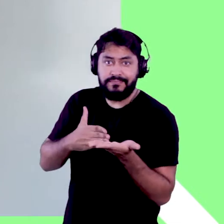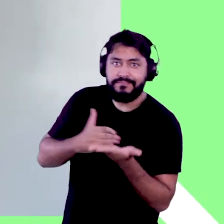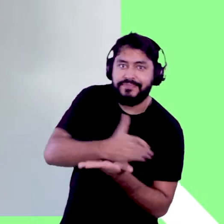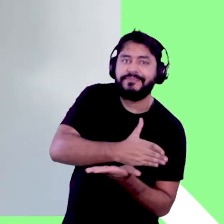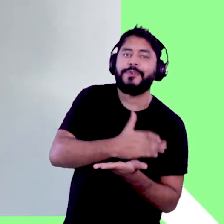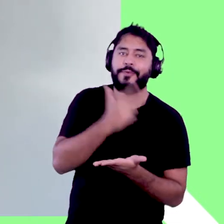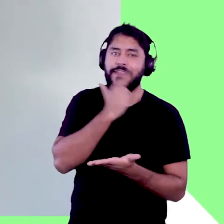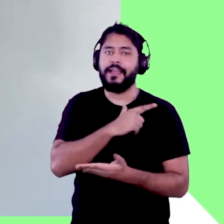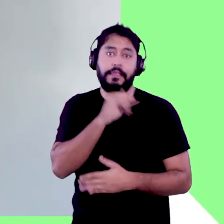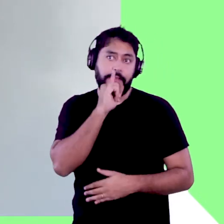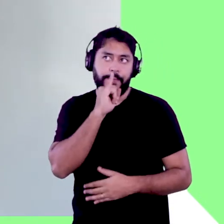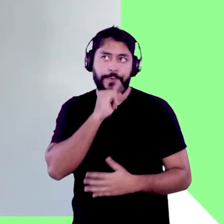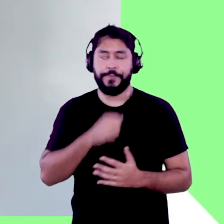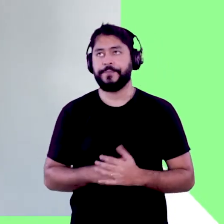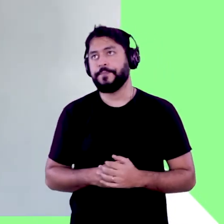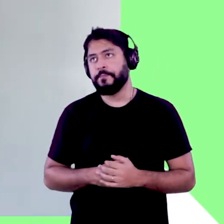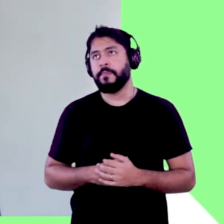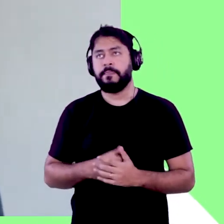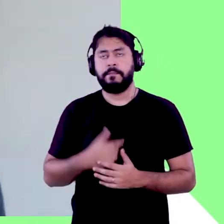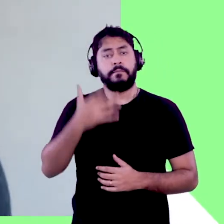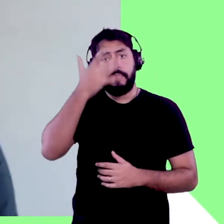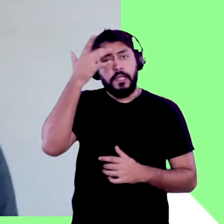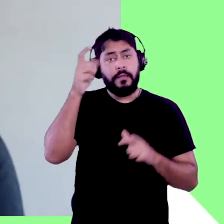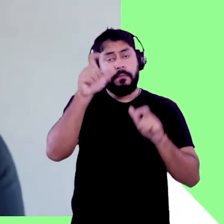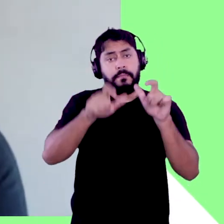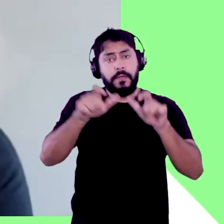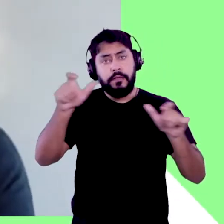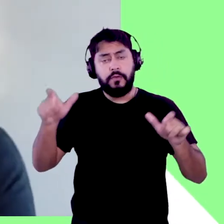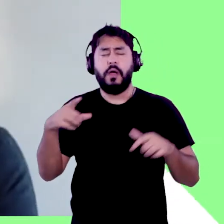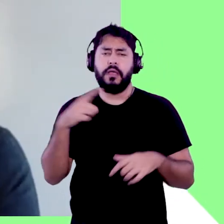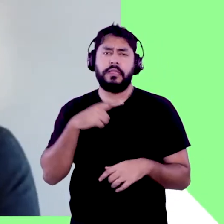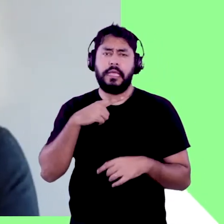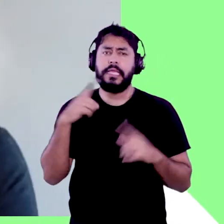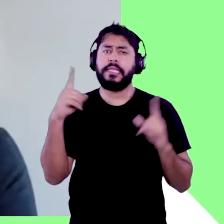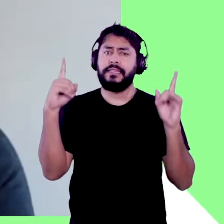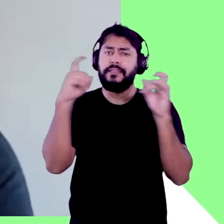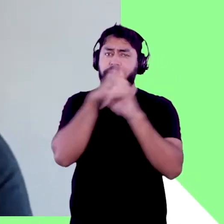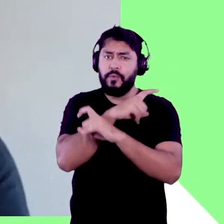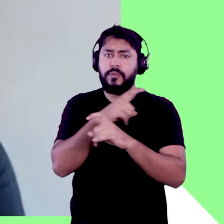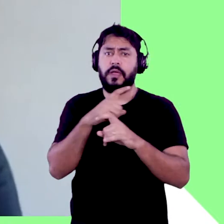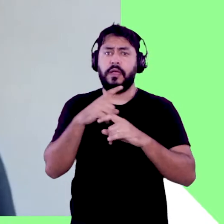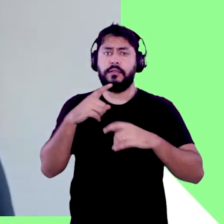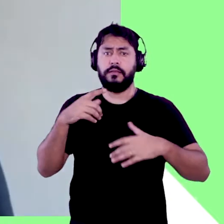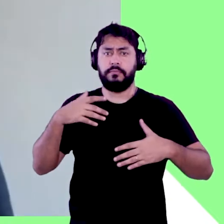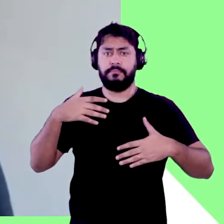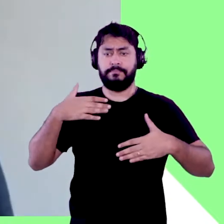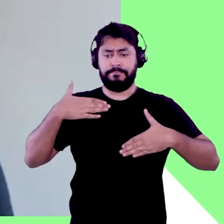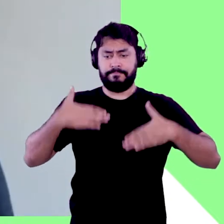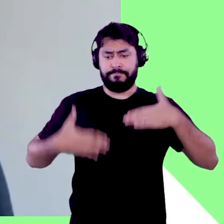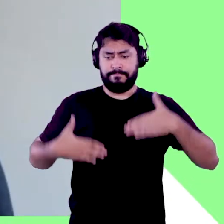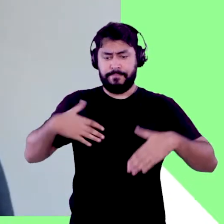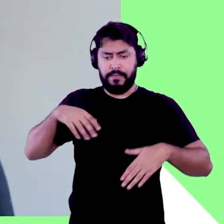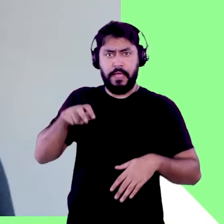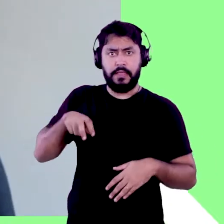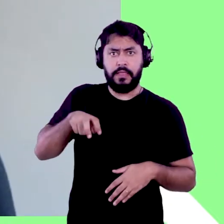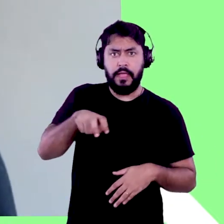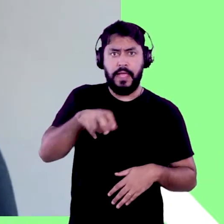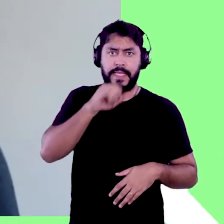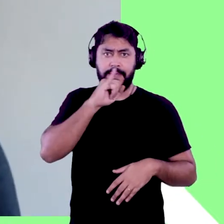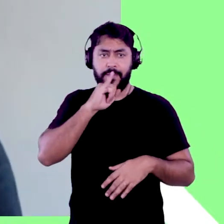Por exemplo, pessoas que têm uma dificuldade de locomoção para acessar as nossas